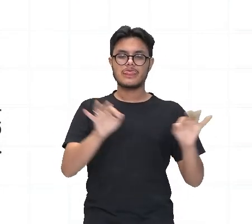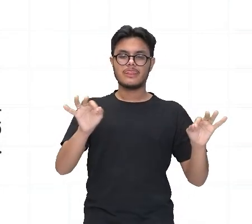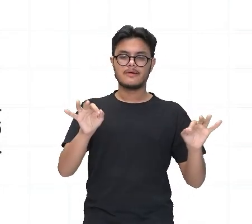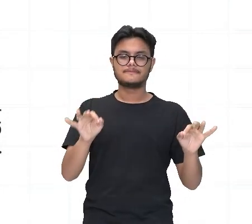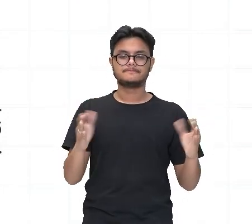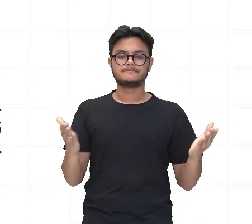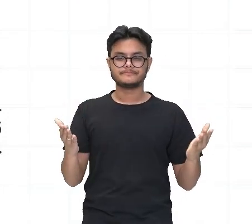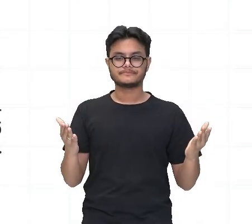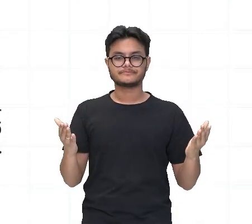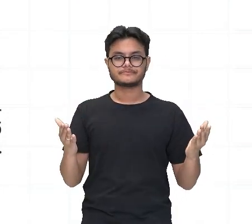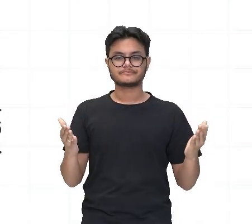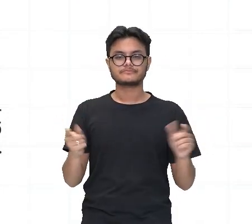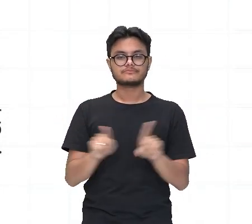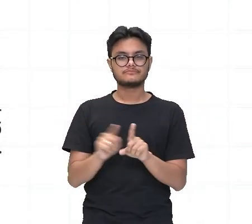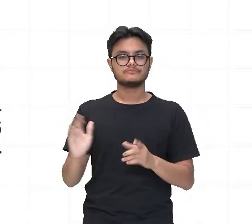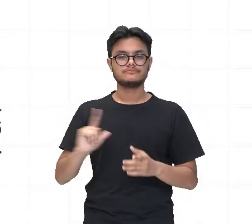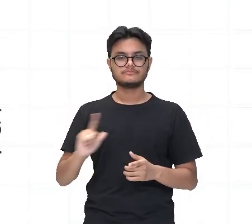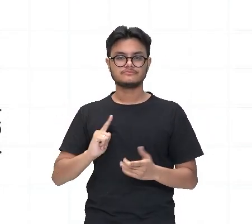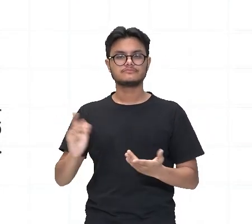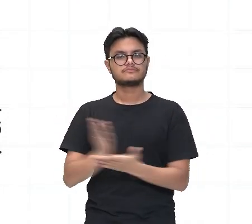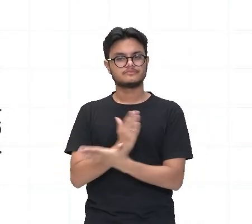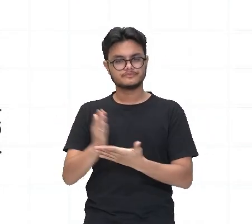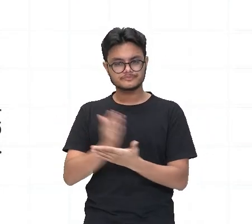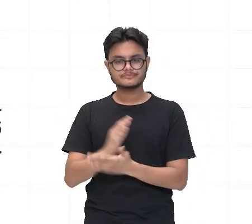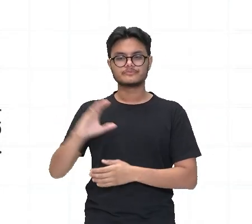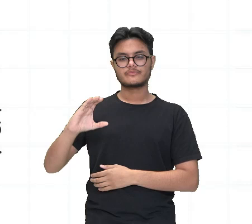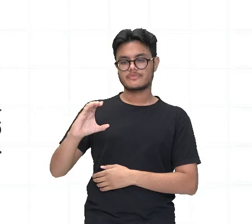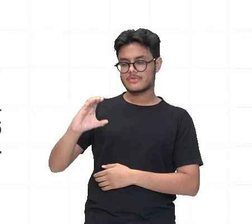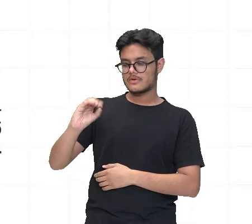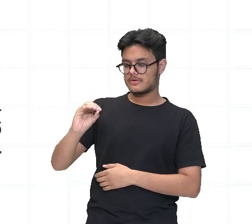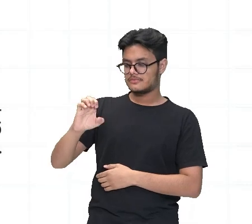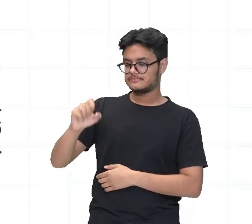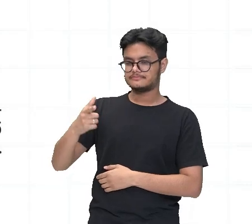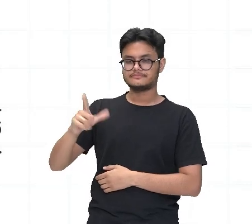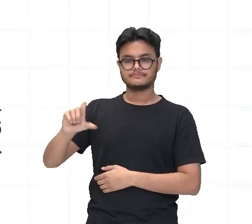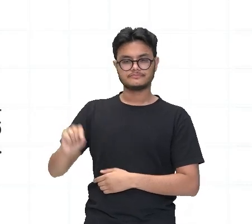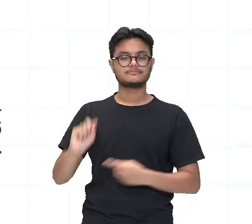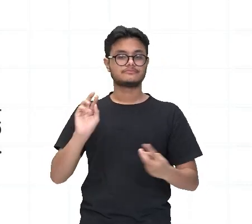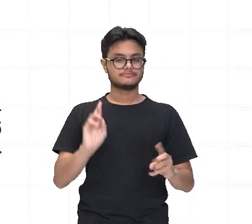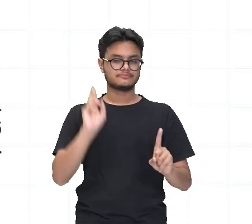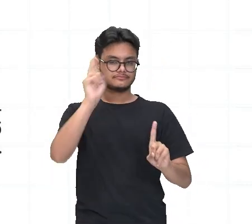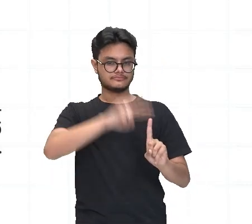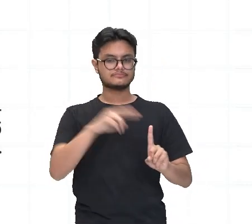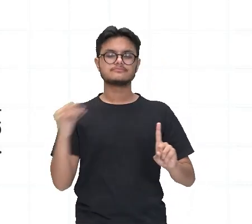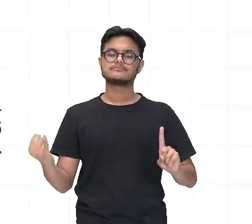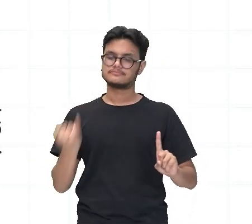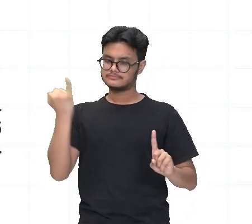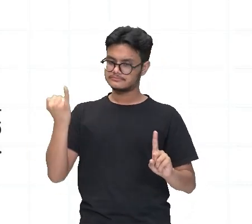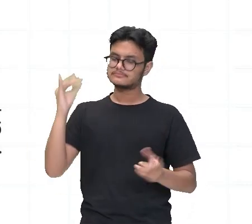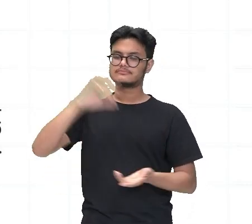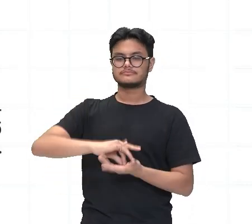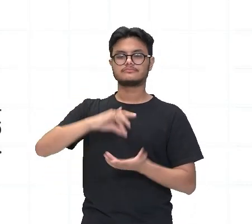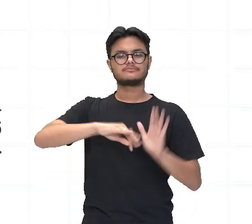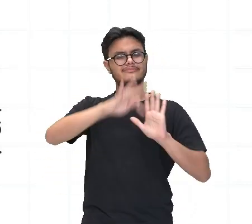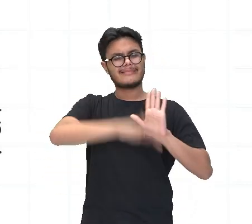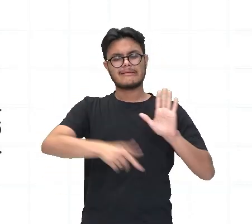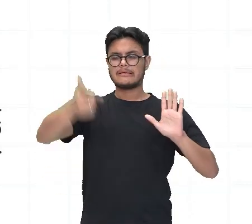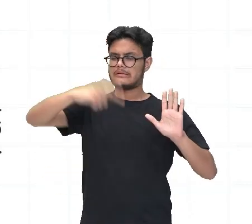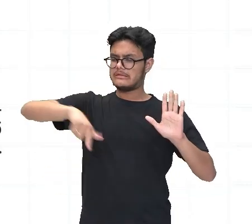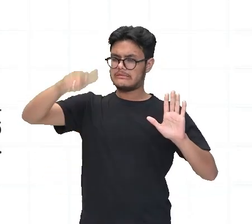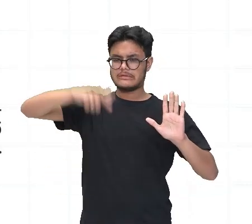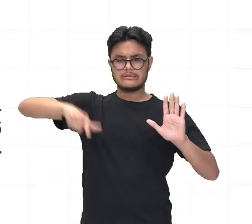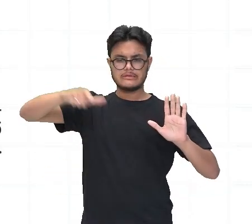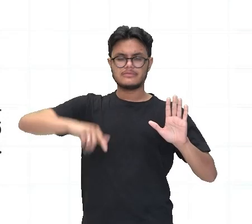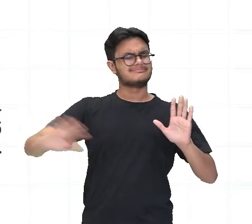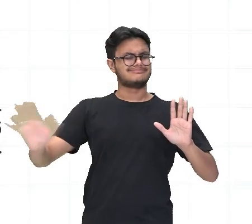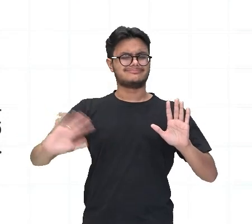ler, a nossa questão da coesão referencial é extremamente importante para que o texto não seja repetitivo, para